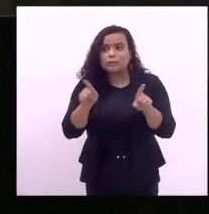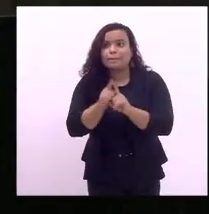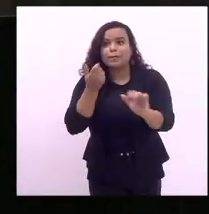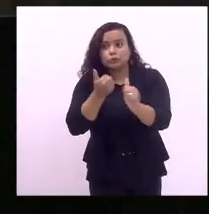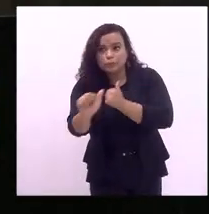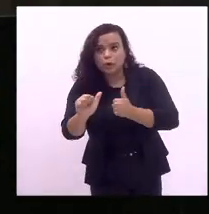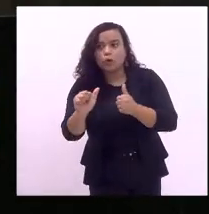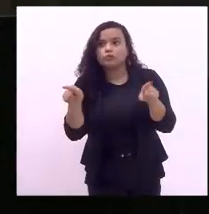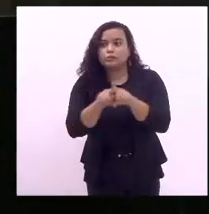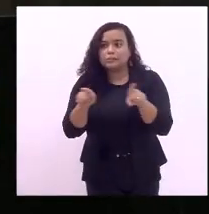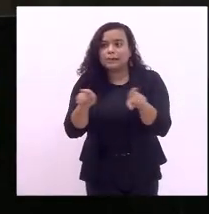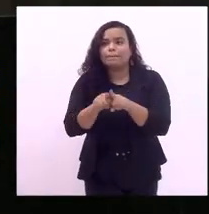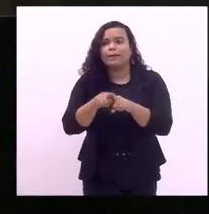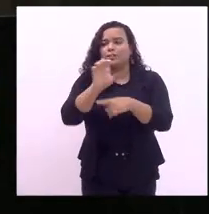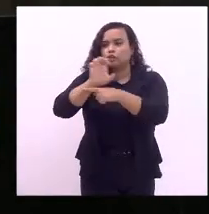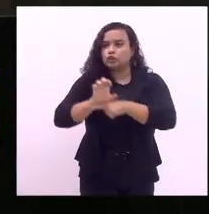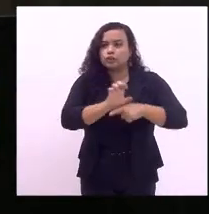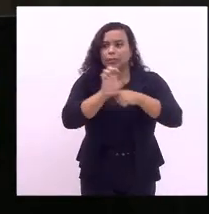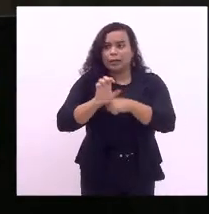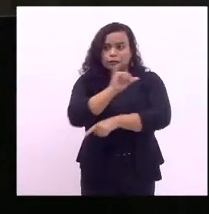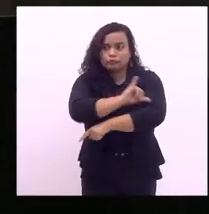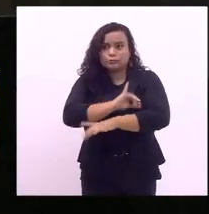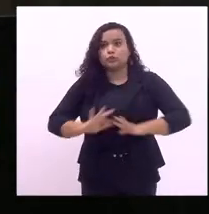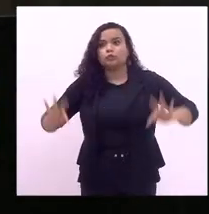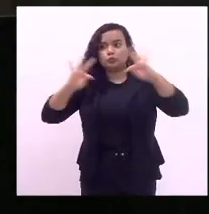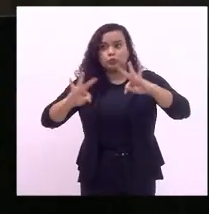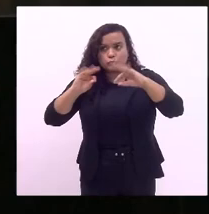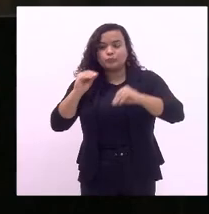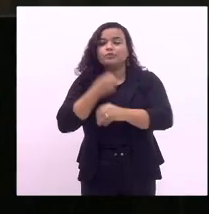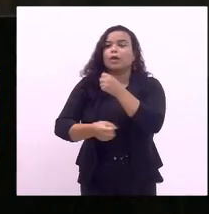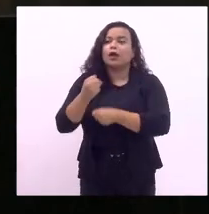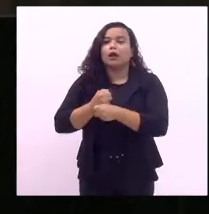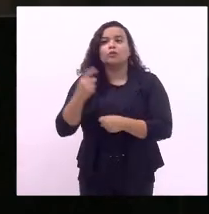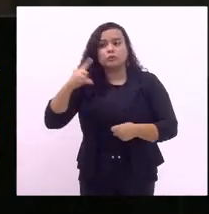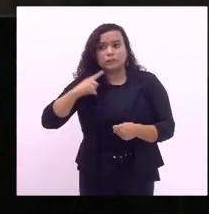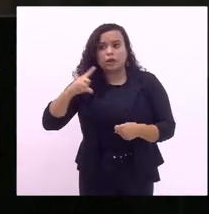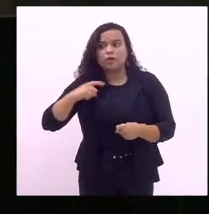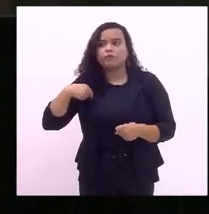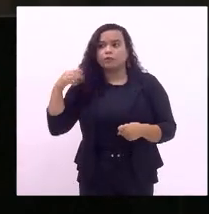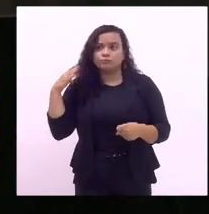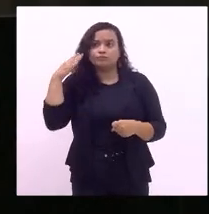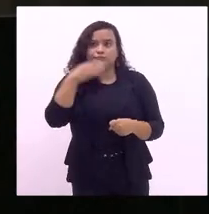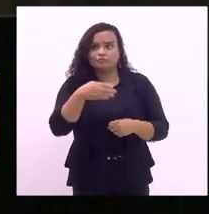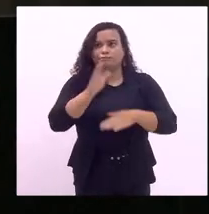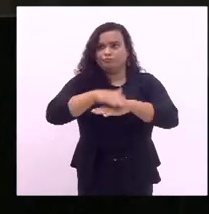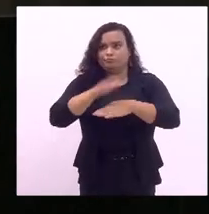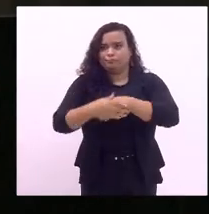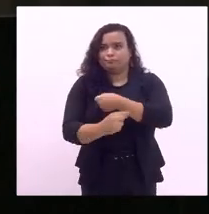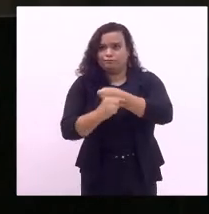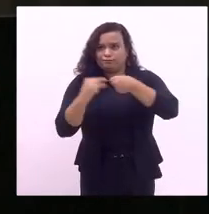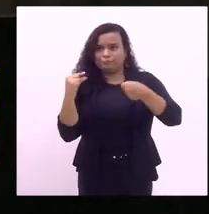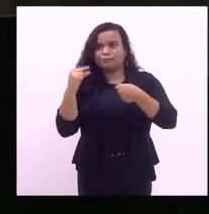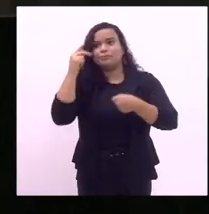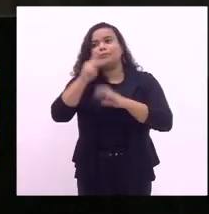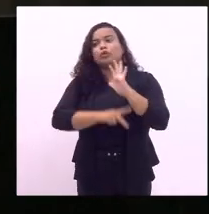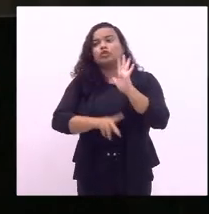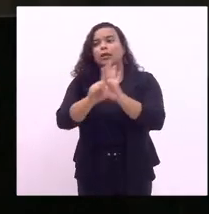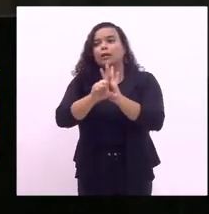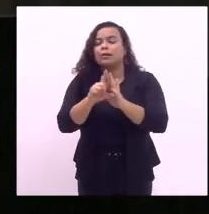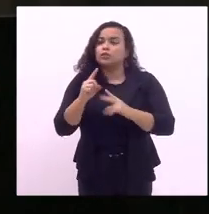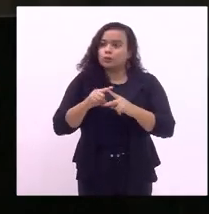esportivos de todo o estado do Rio de Janeiro. O ano passado, eu fui autora de dois projetos de